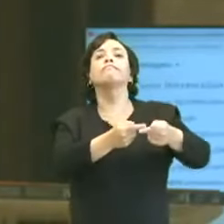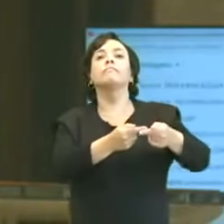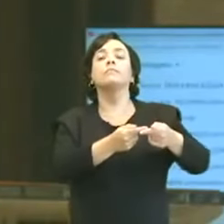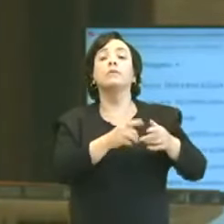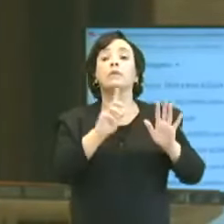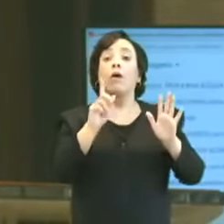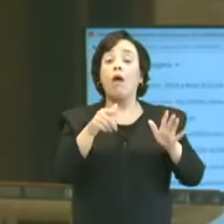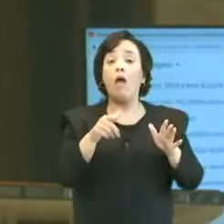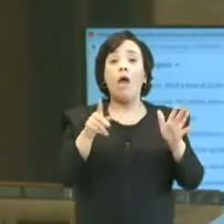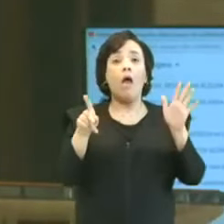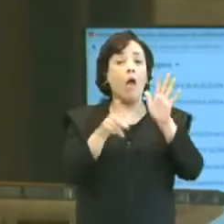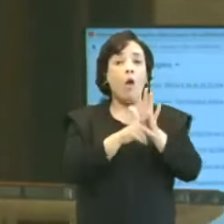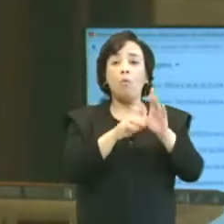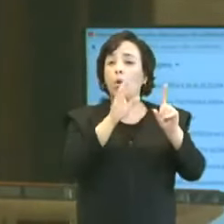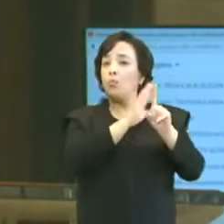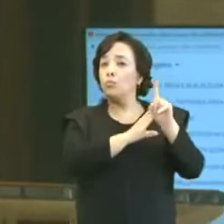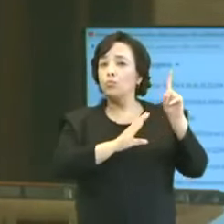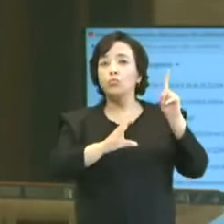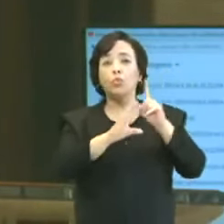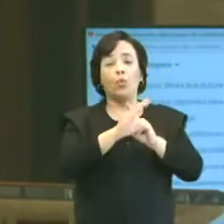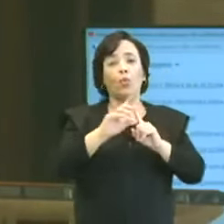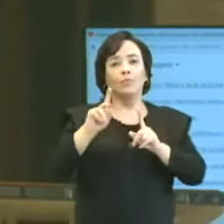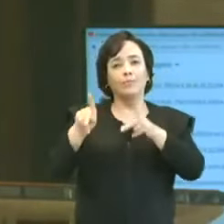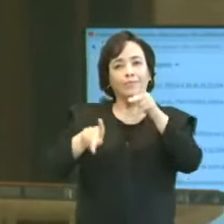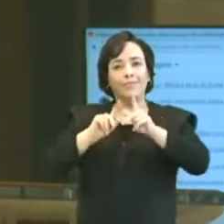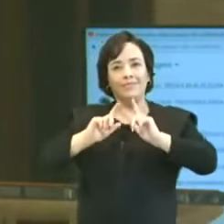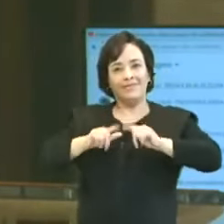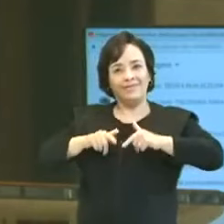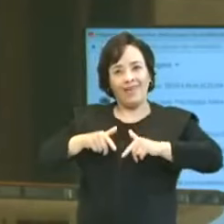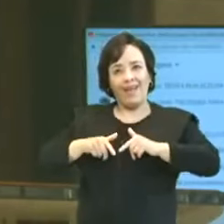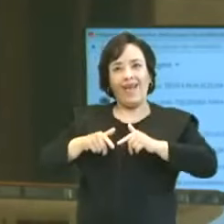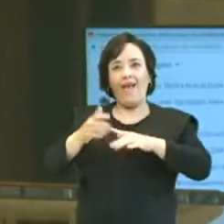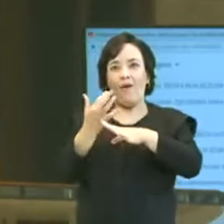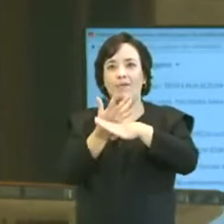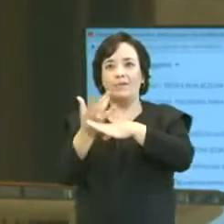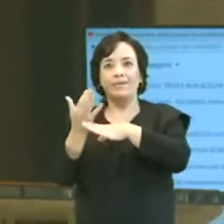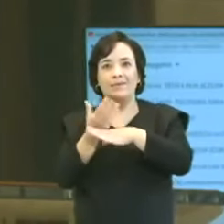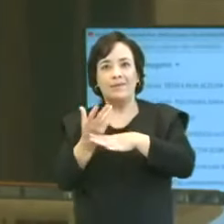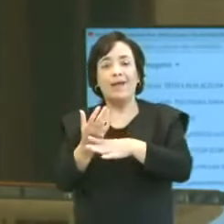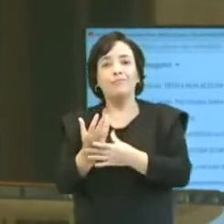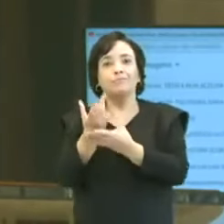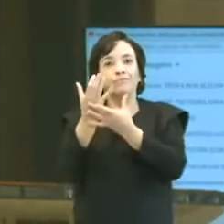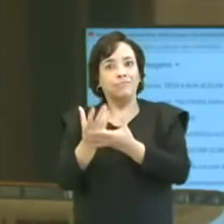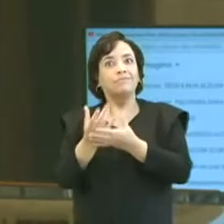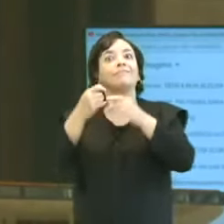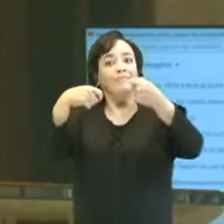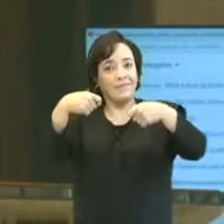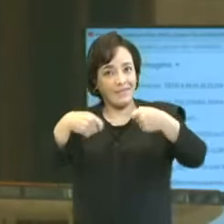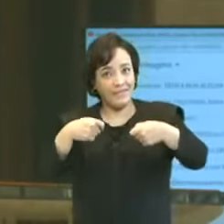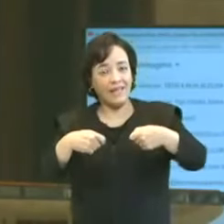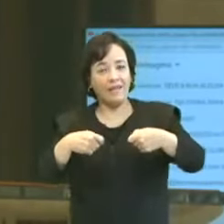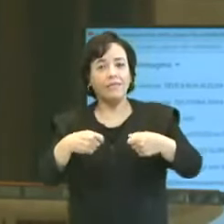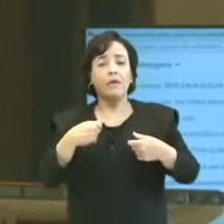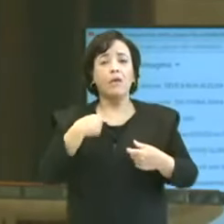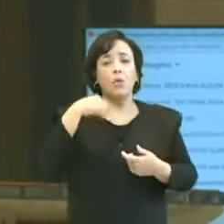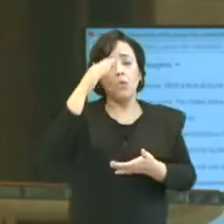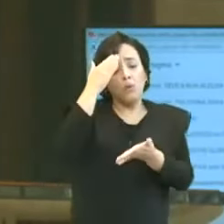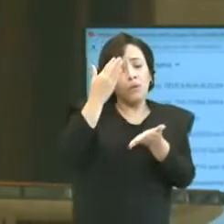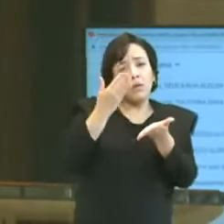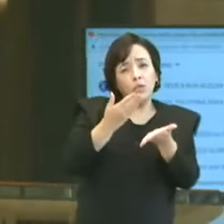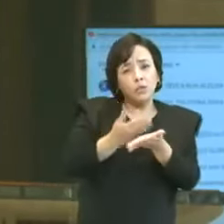dinâmica do culto, manter a chama acesa. E eu creio que a